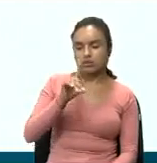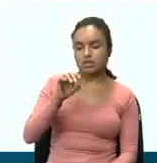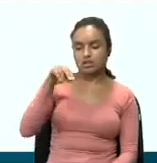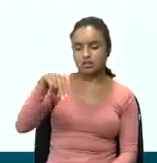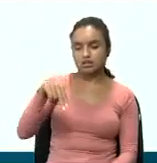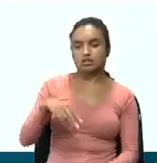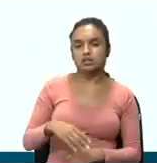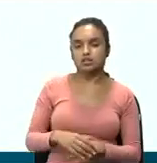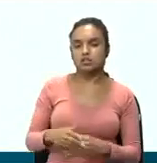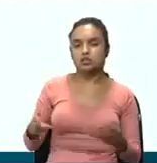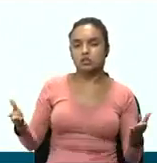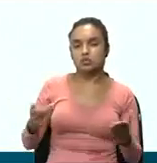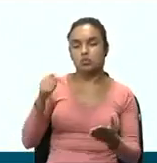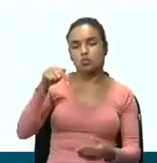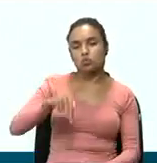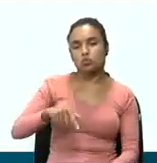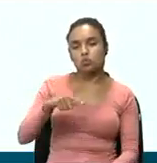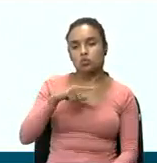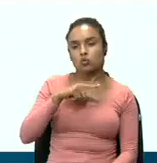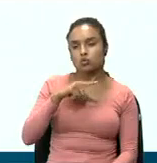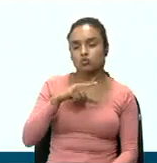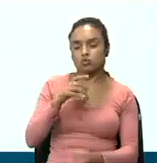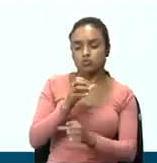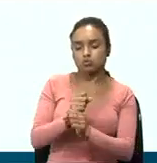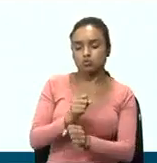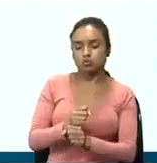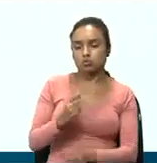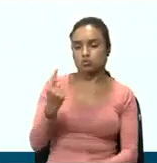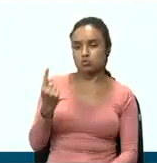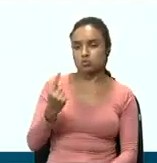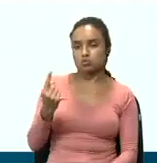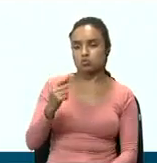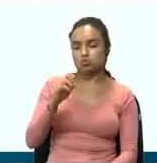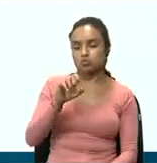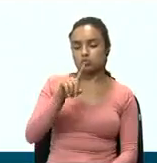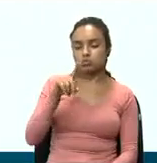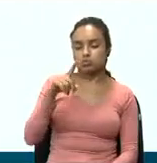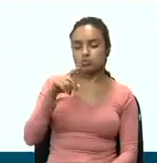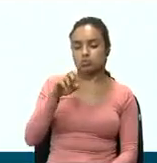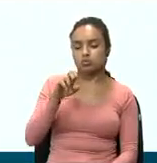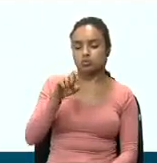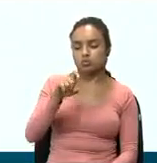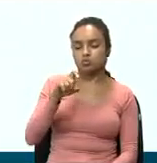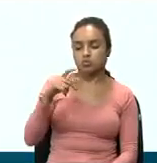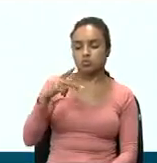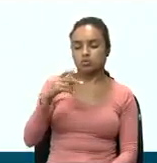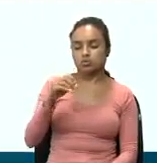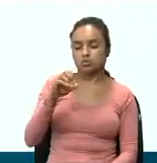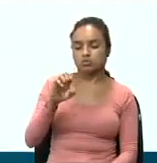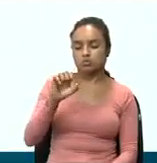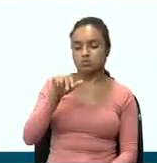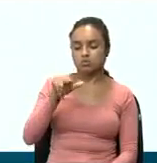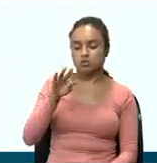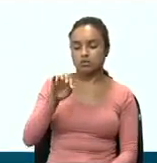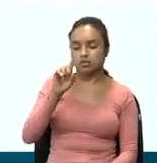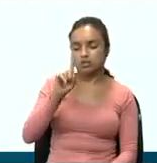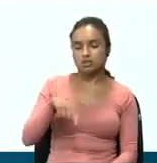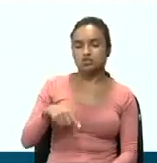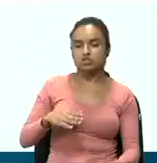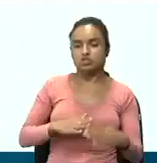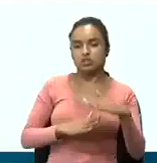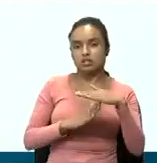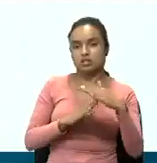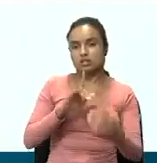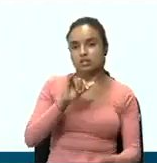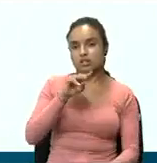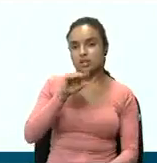aqui? Nós vamos, então, somar 1 no expoente, então eu vou ter limite de t tendendo